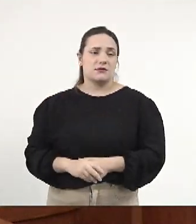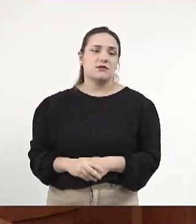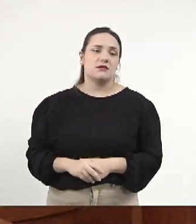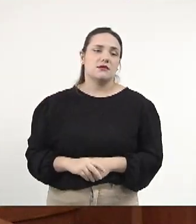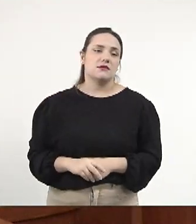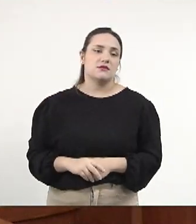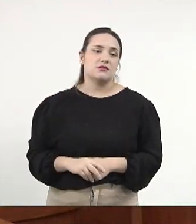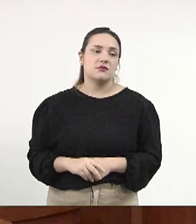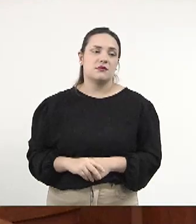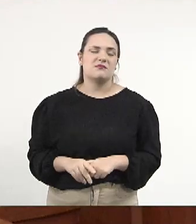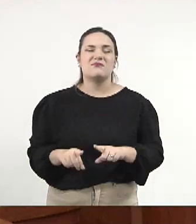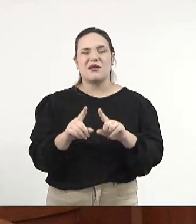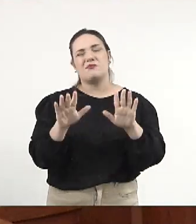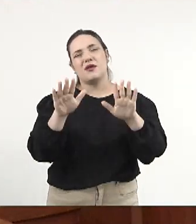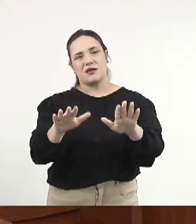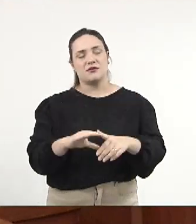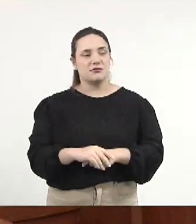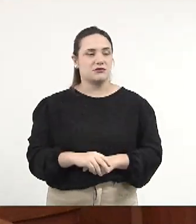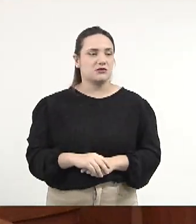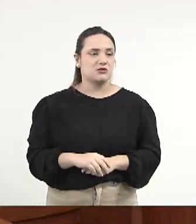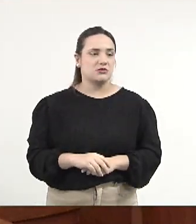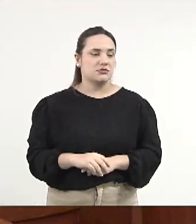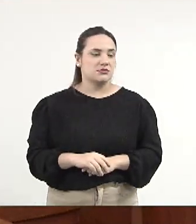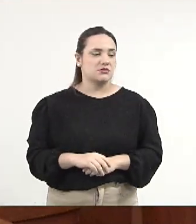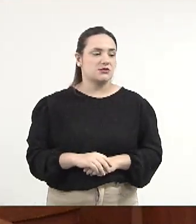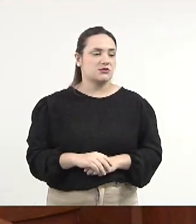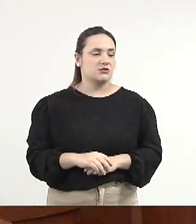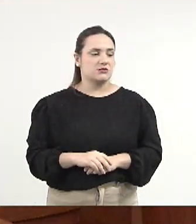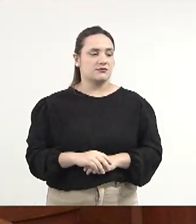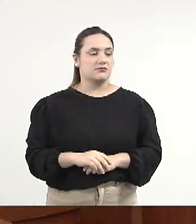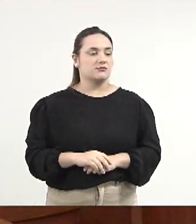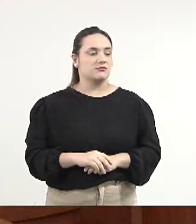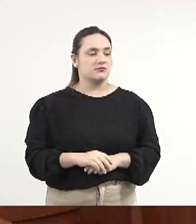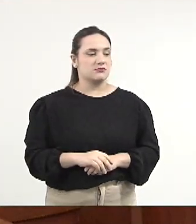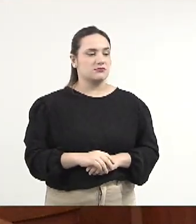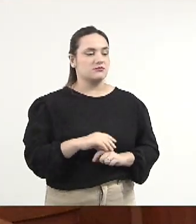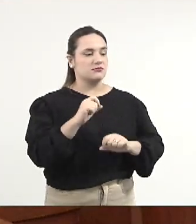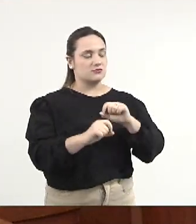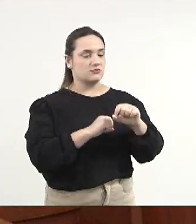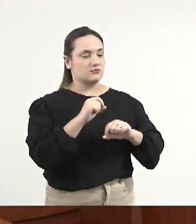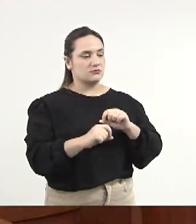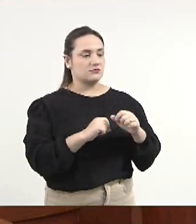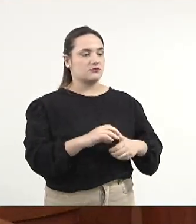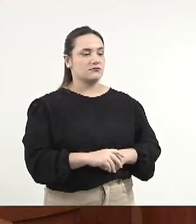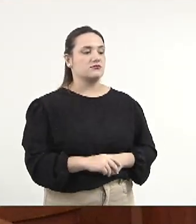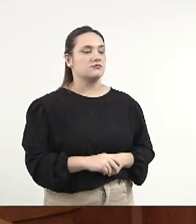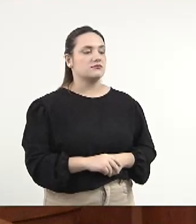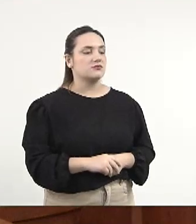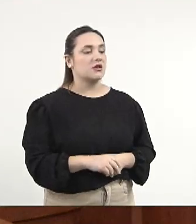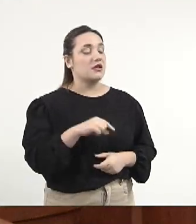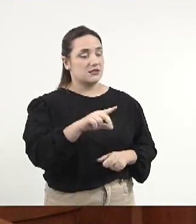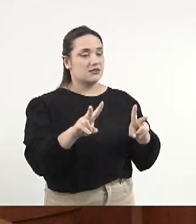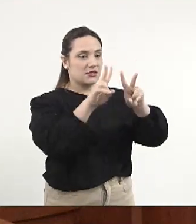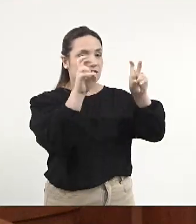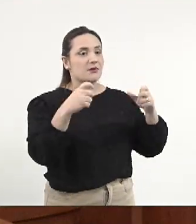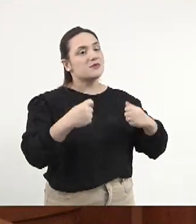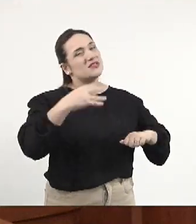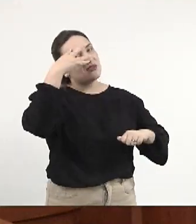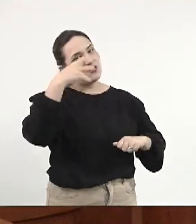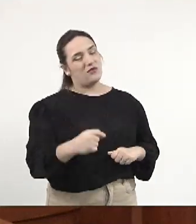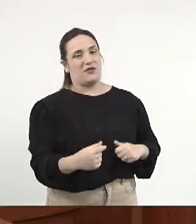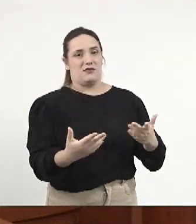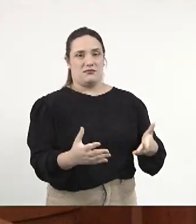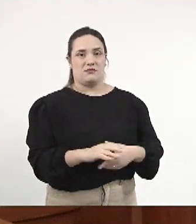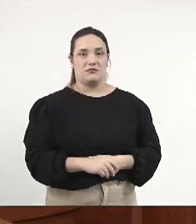né? Agora, o que eu estou aqui colocando é que esse assunto tem que ser resolvido de uma vez por